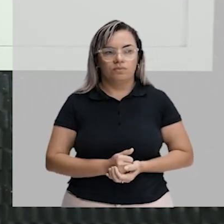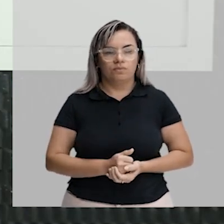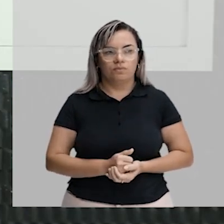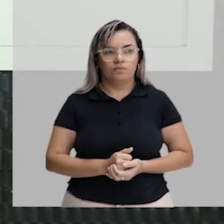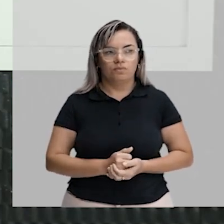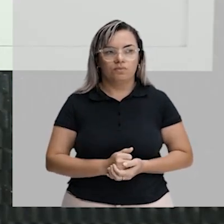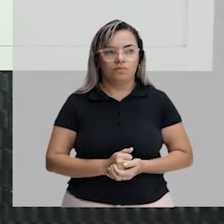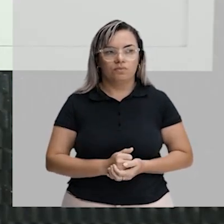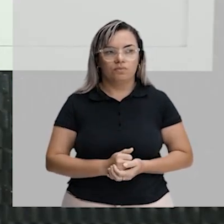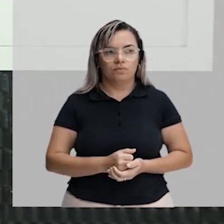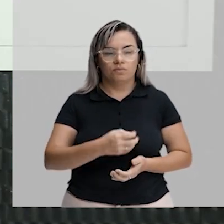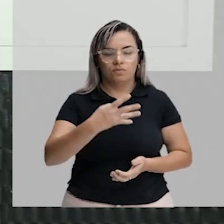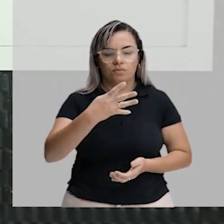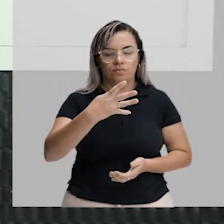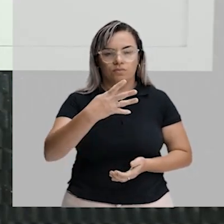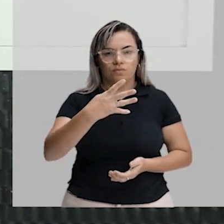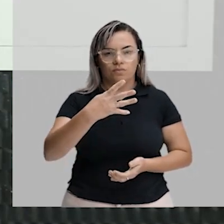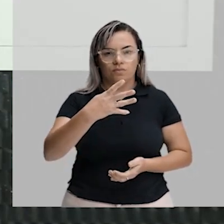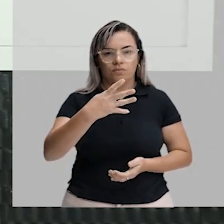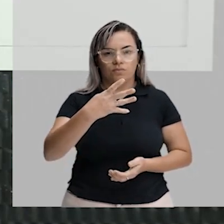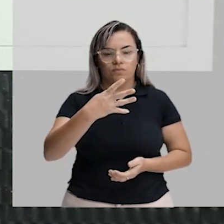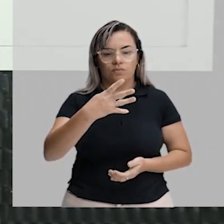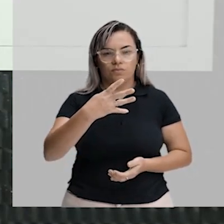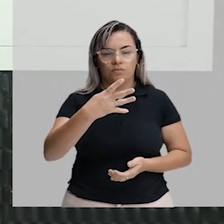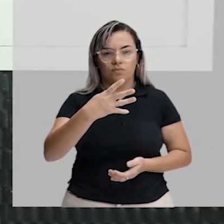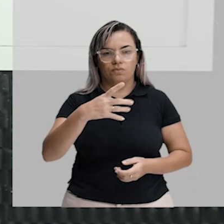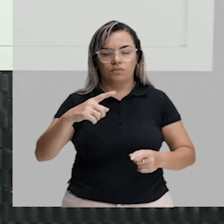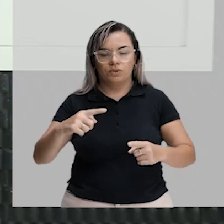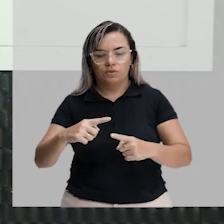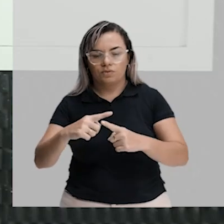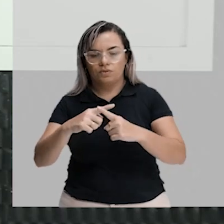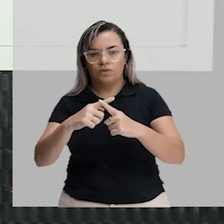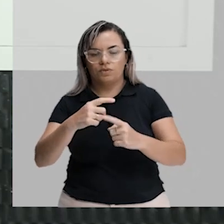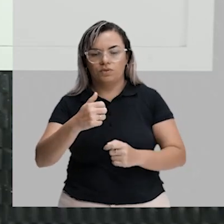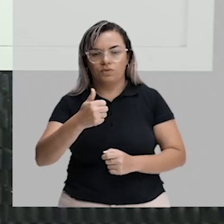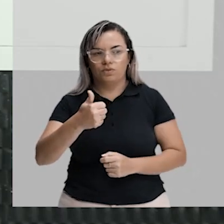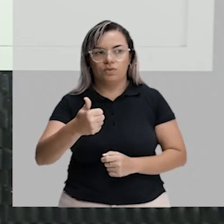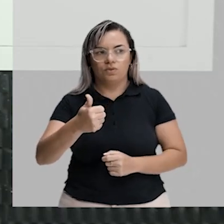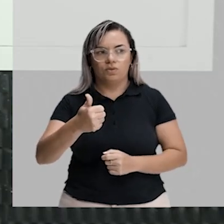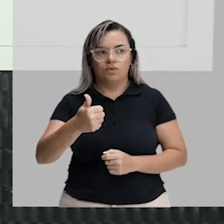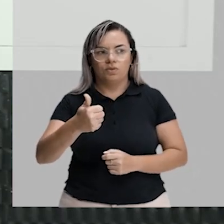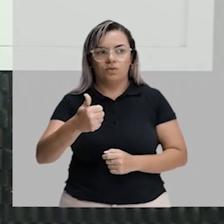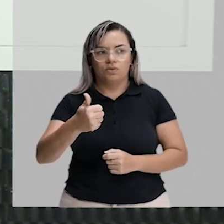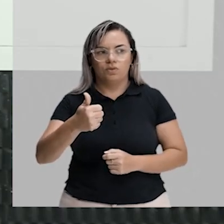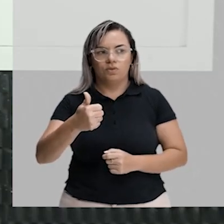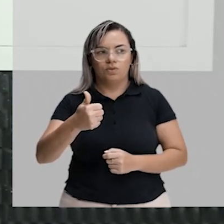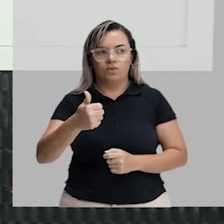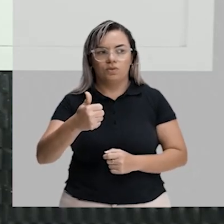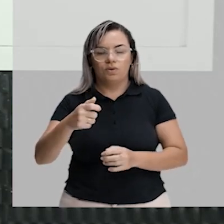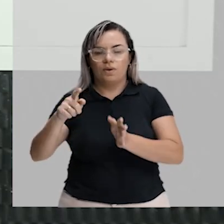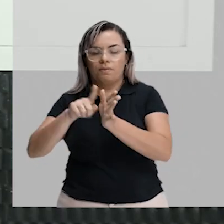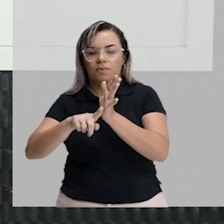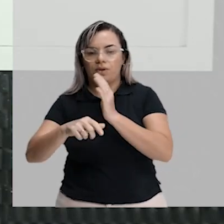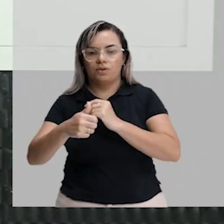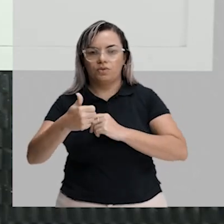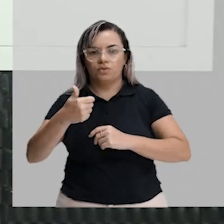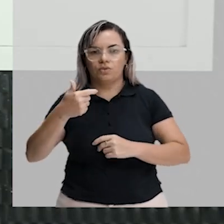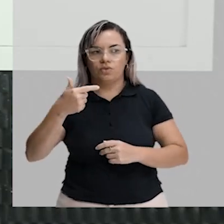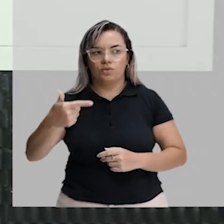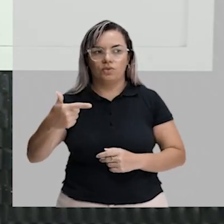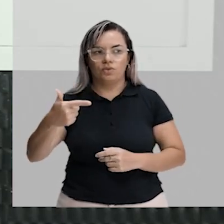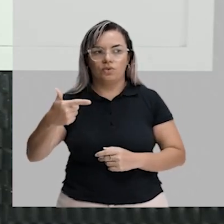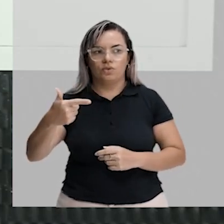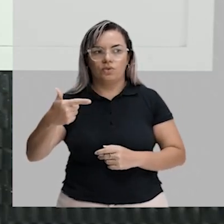4 vezes 1 ao cubo é 1. Menos 2 vezes 1 ao quadrado é